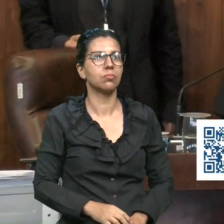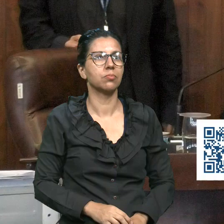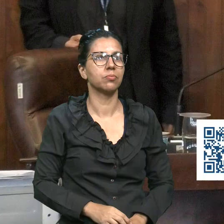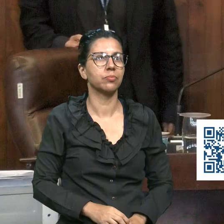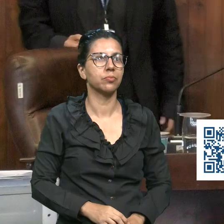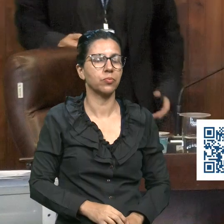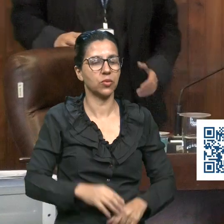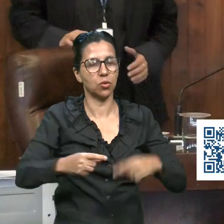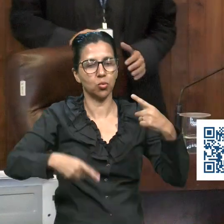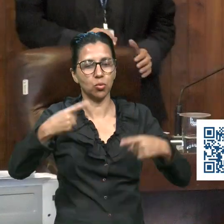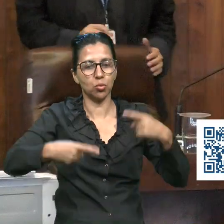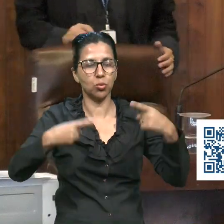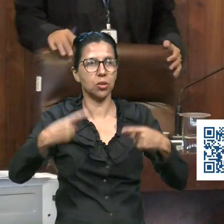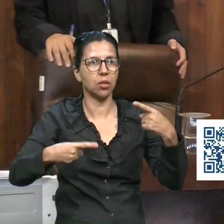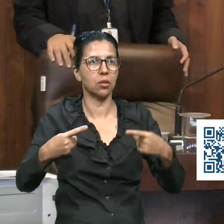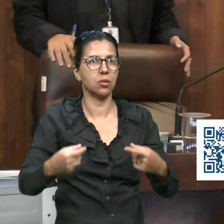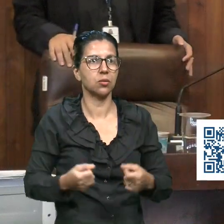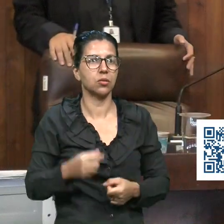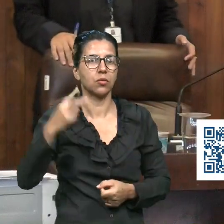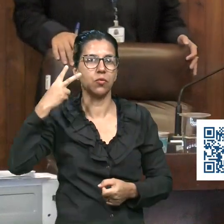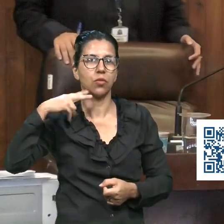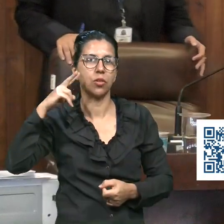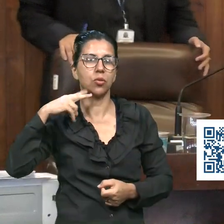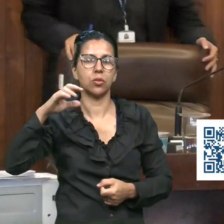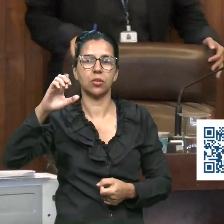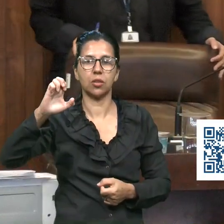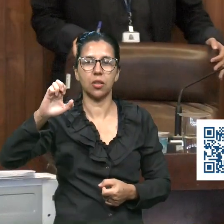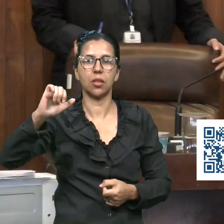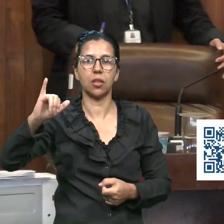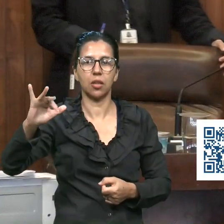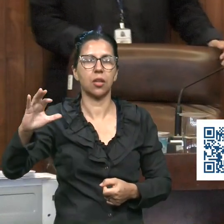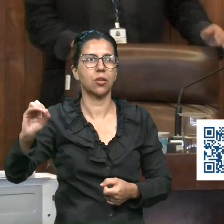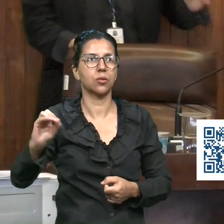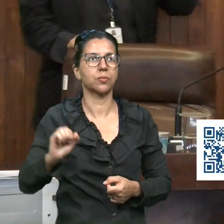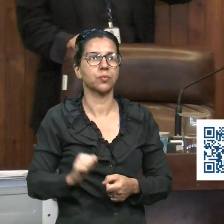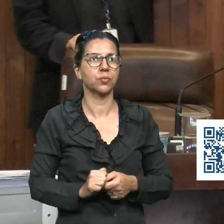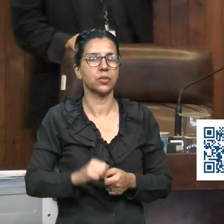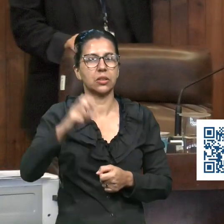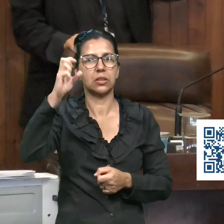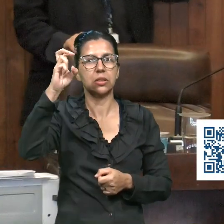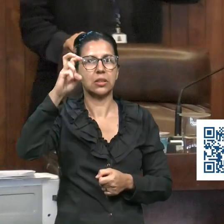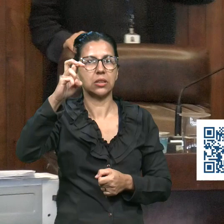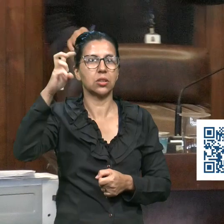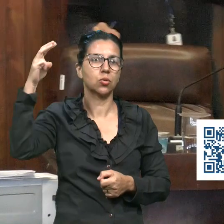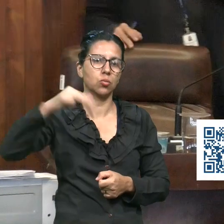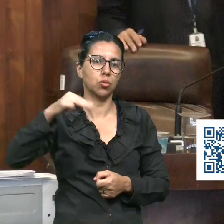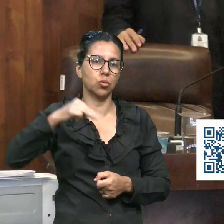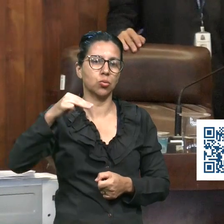Em discussão, requerimento, escrito o autor, vereador doutor Hélio Ajeca, que na forma regimental, dispõe de 5 minutos.